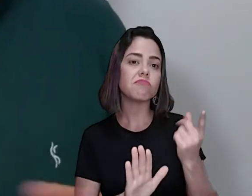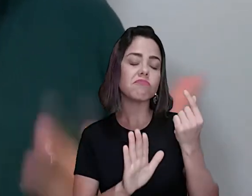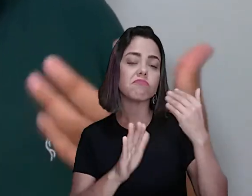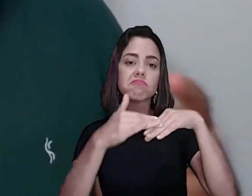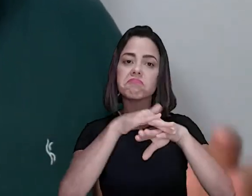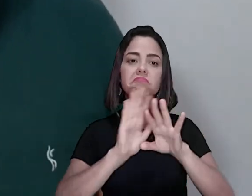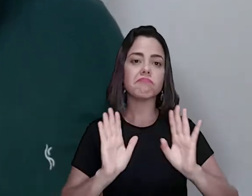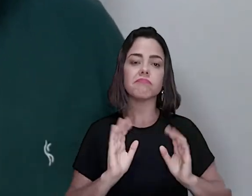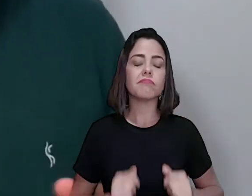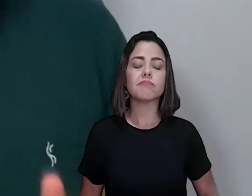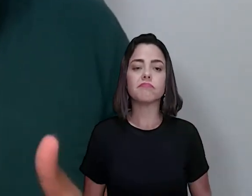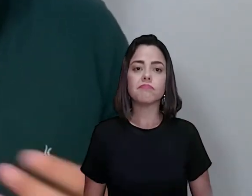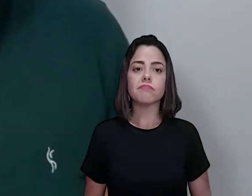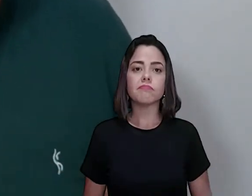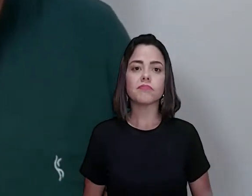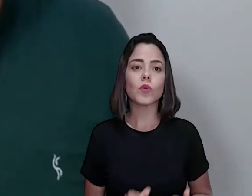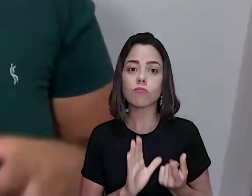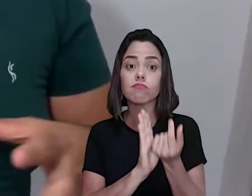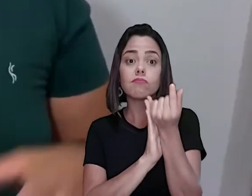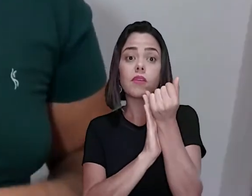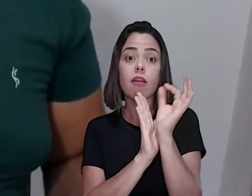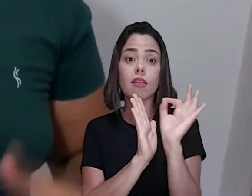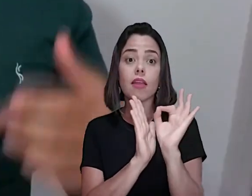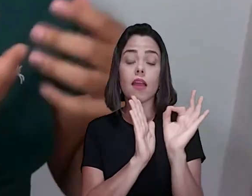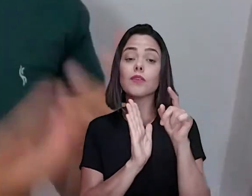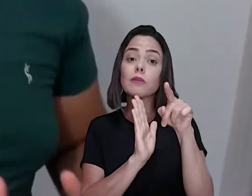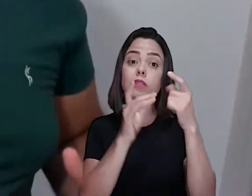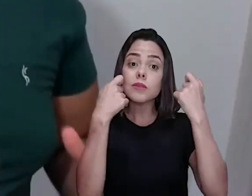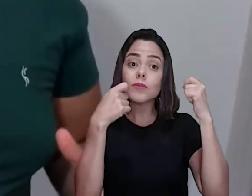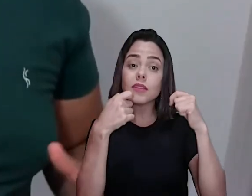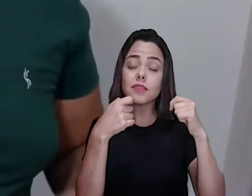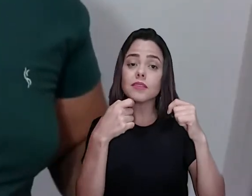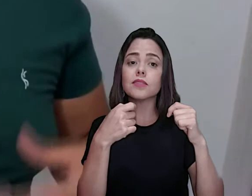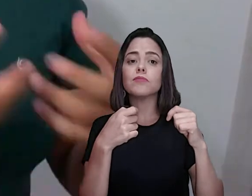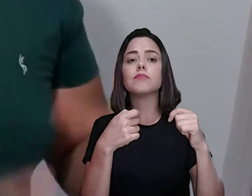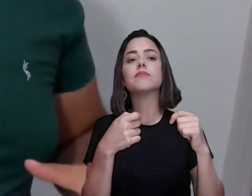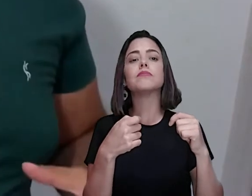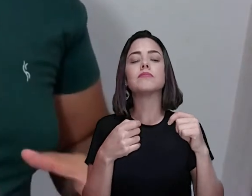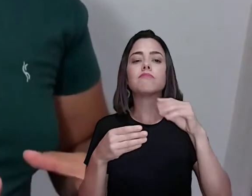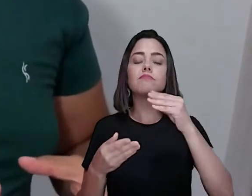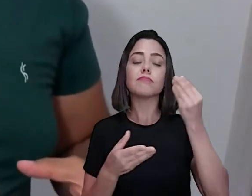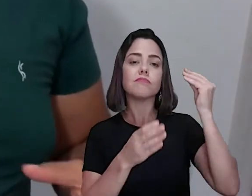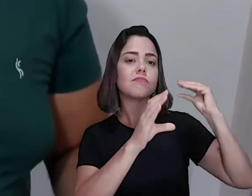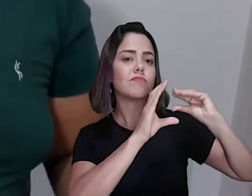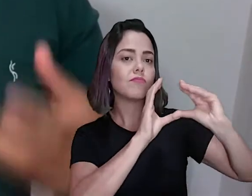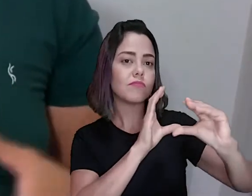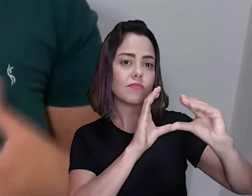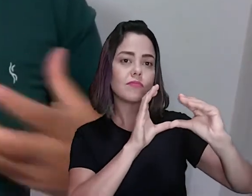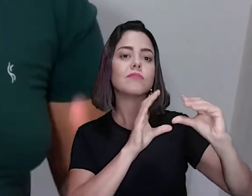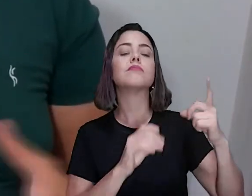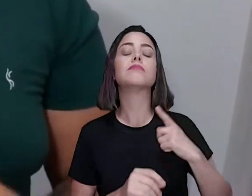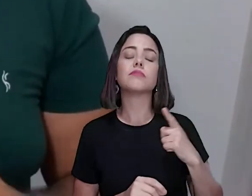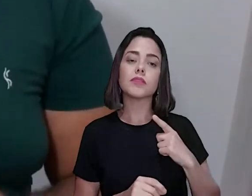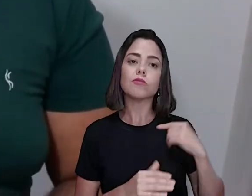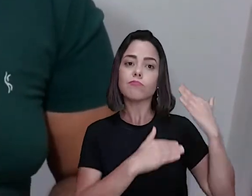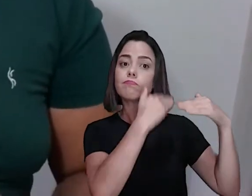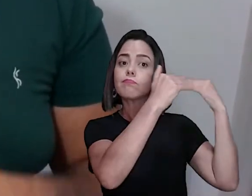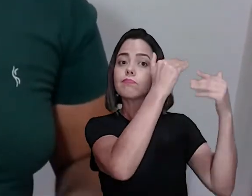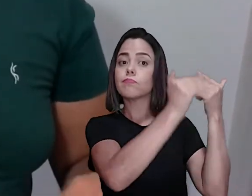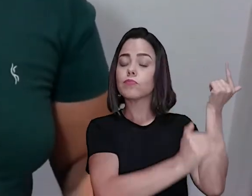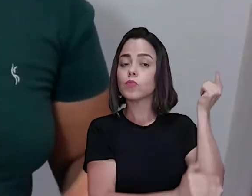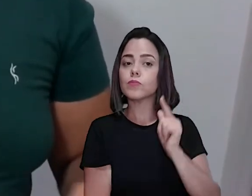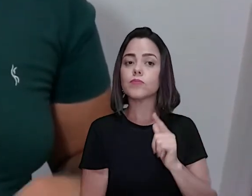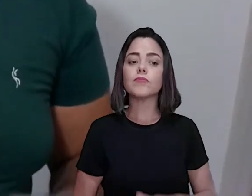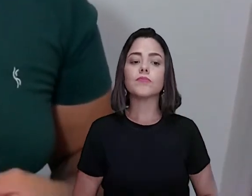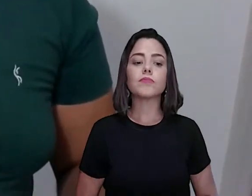ele simplesmente vai ficar na sua conta sem render nada. Você precisa fazer uma aplicação, algum tipo de investimento para que ele comece a render.